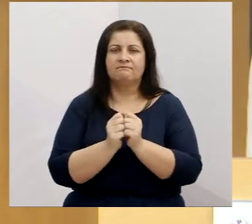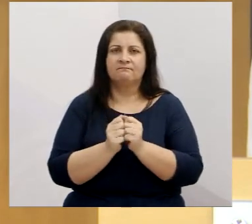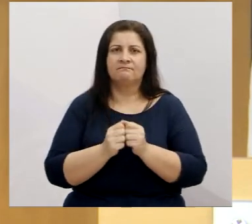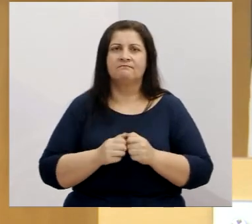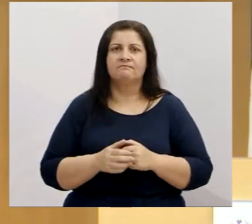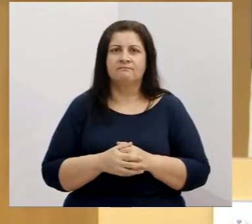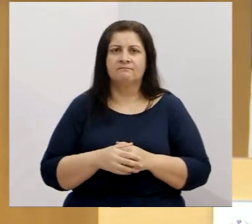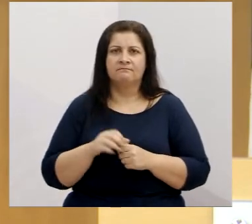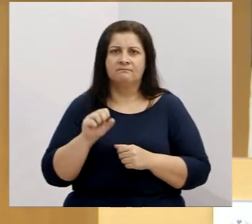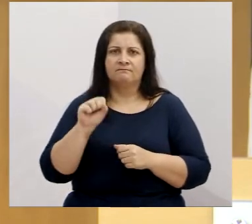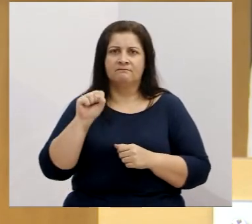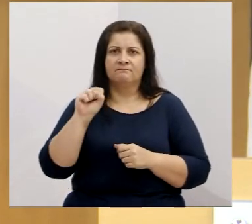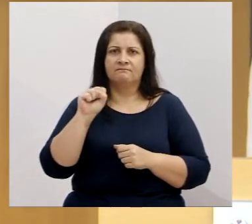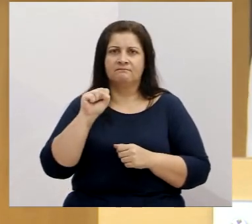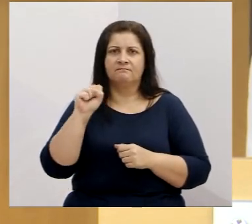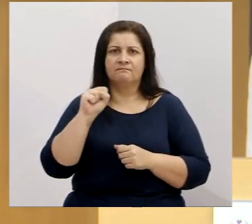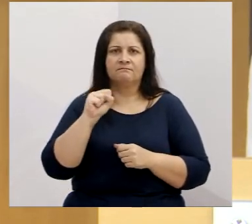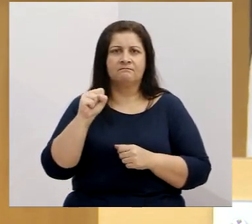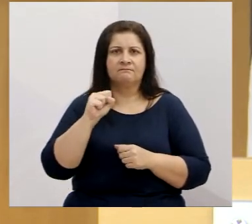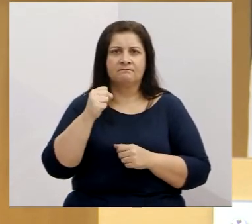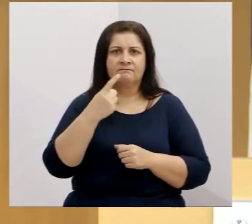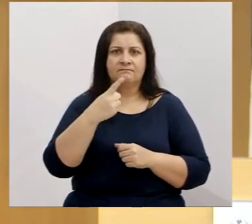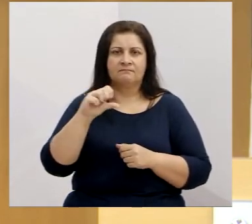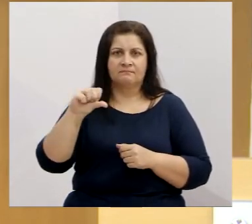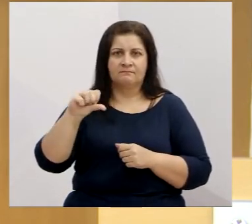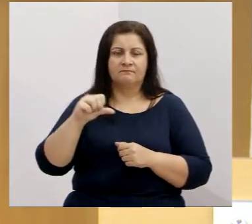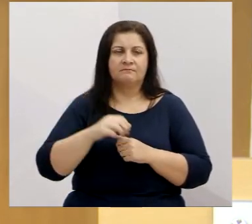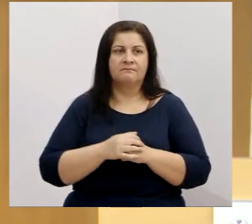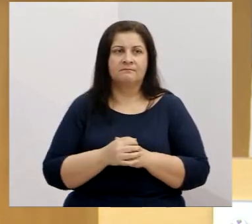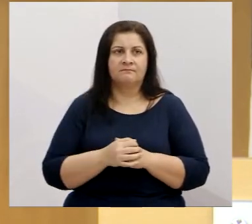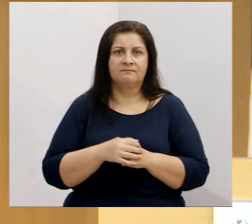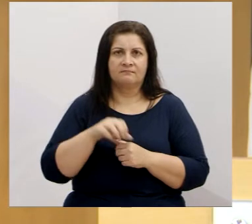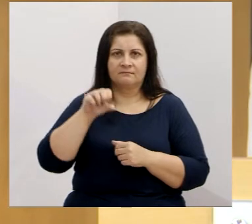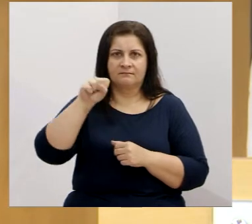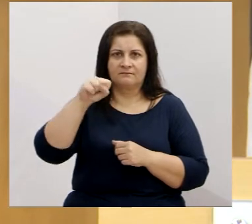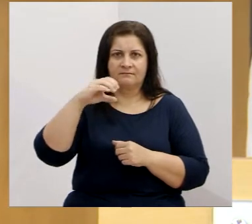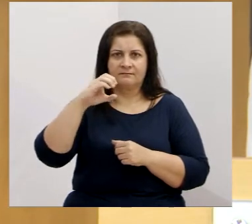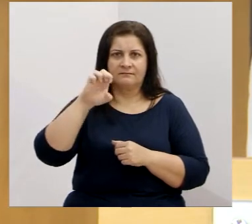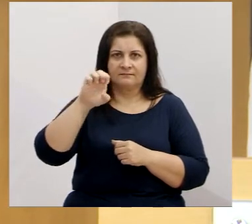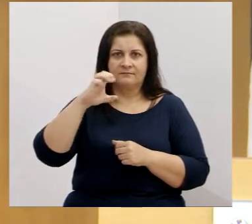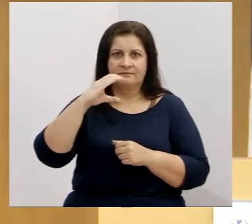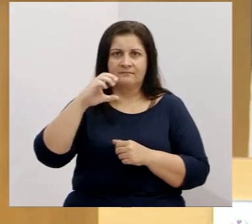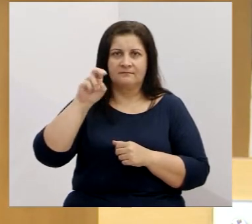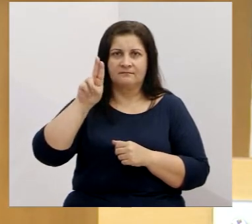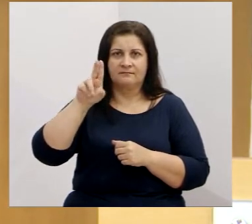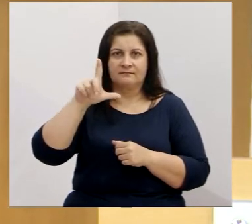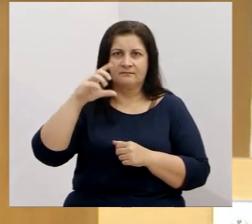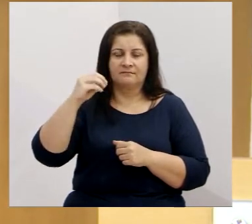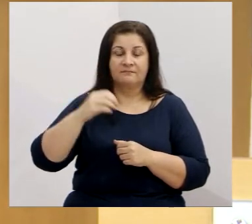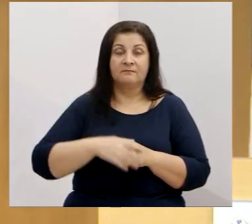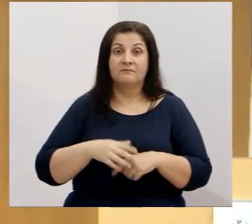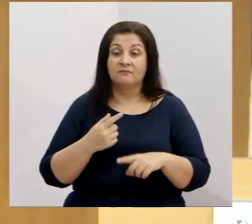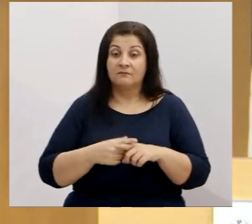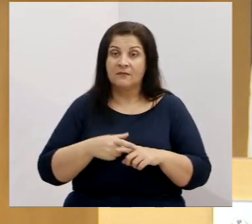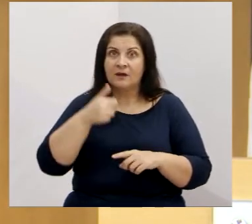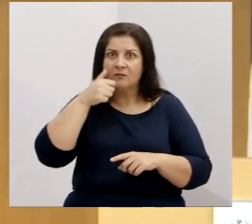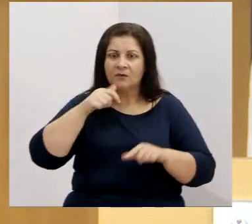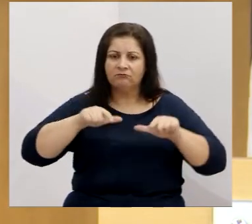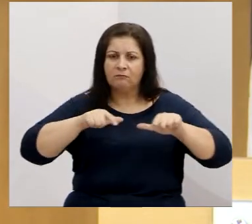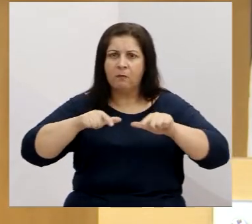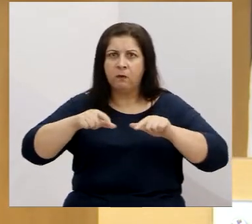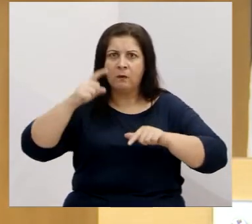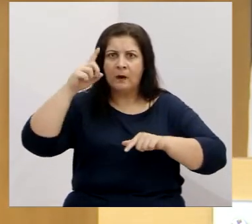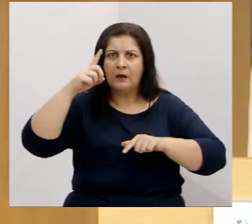72 mil século 19 a onde as mulheres chegavam a fazer 15 horas por dias de